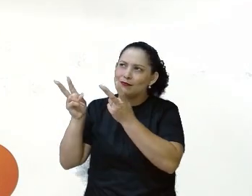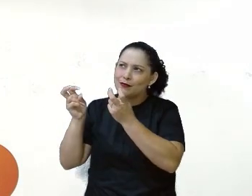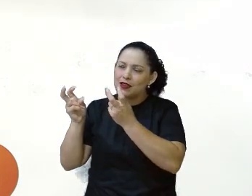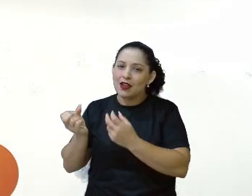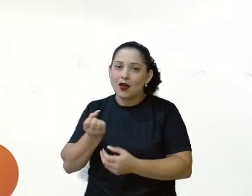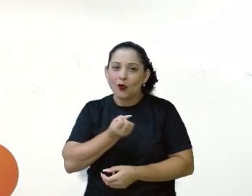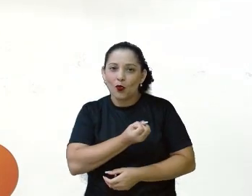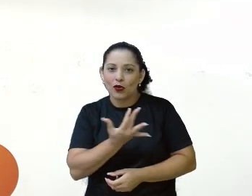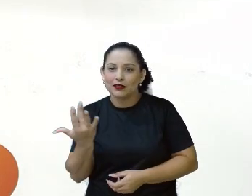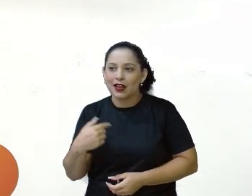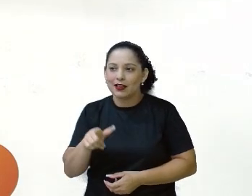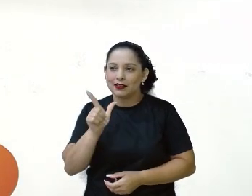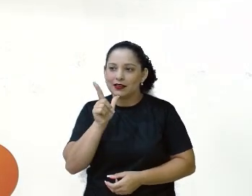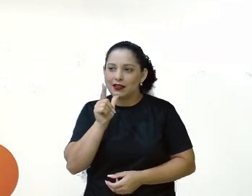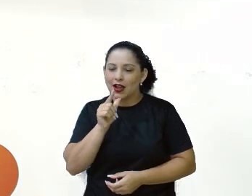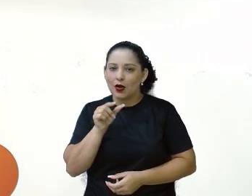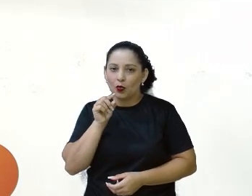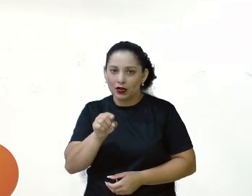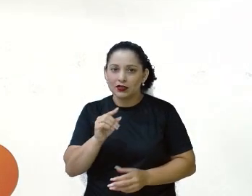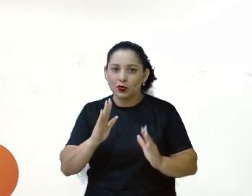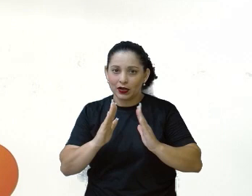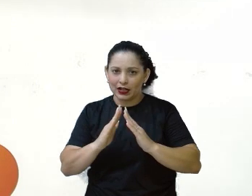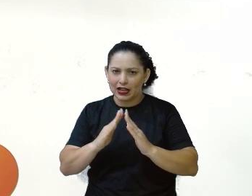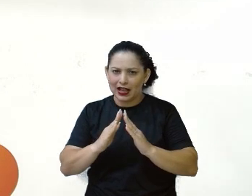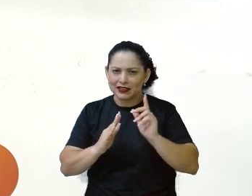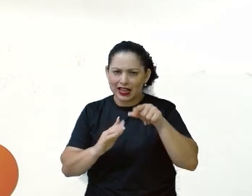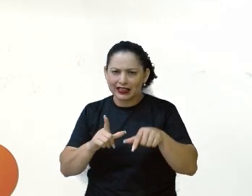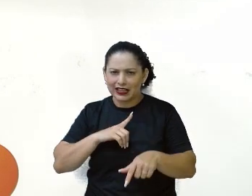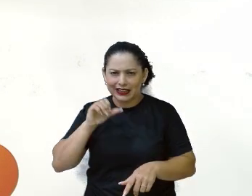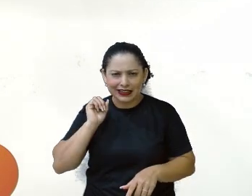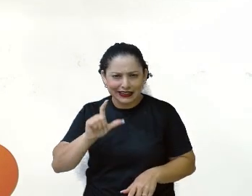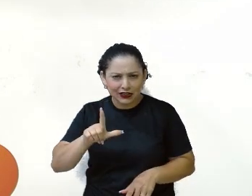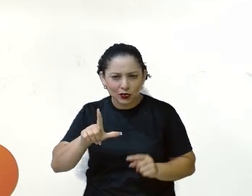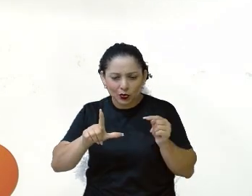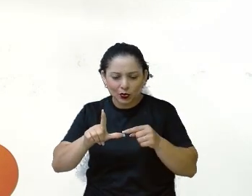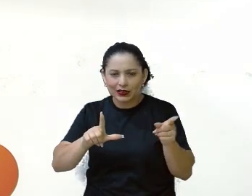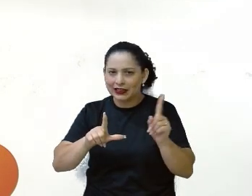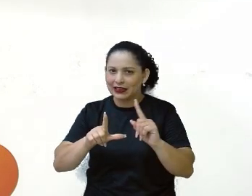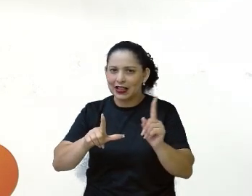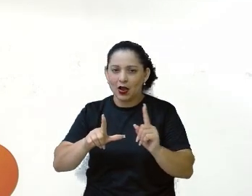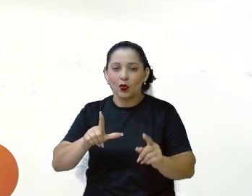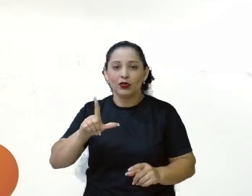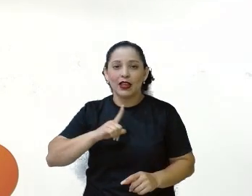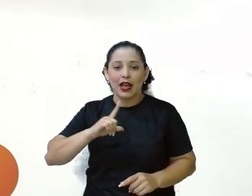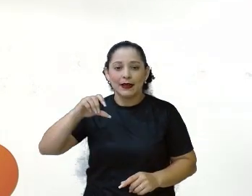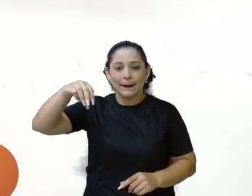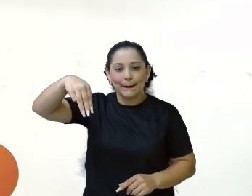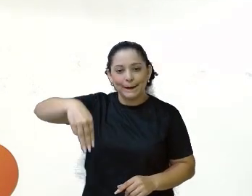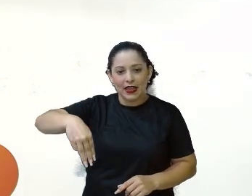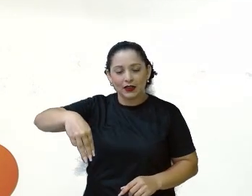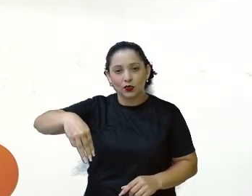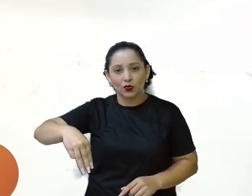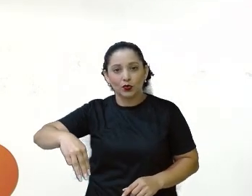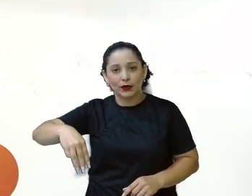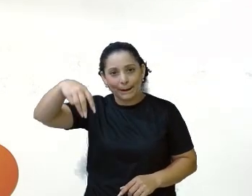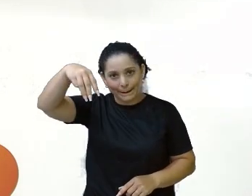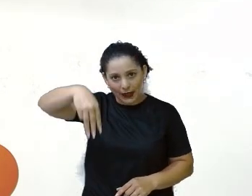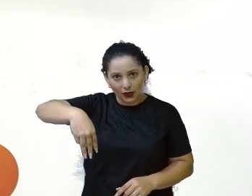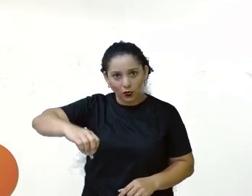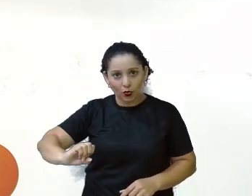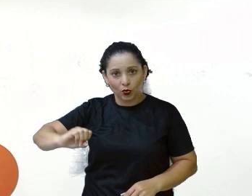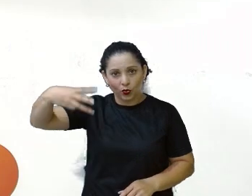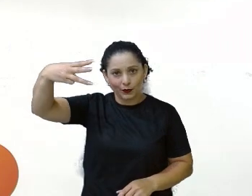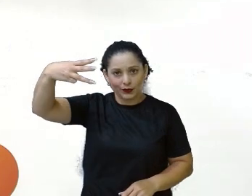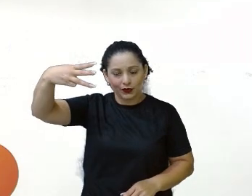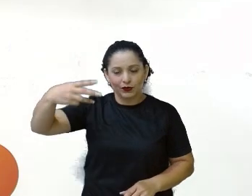água da sua casa, ela não vai estar em litro. Ela vai estar em metro cúbico. Metro